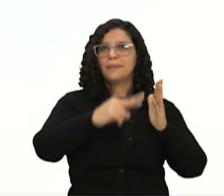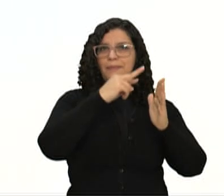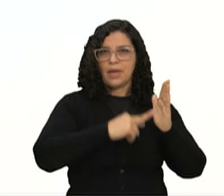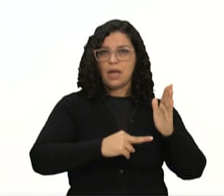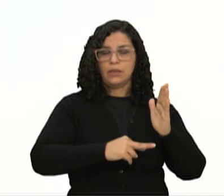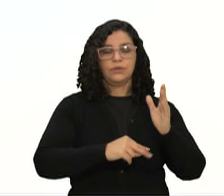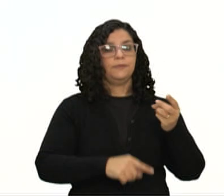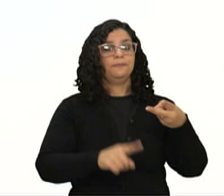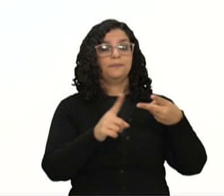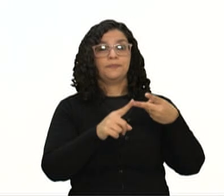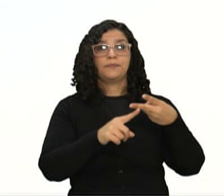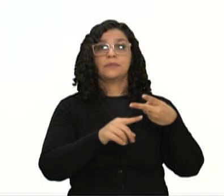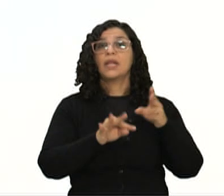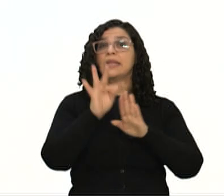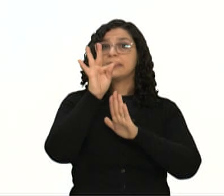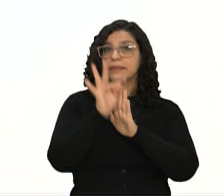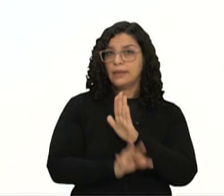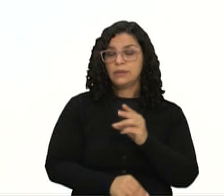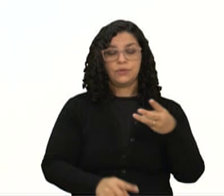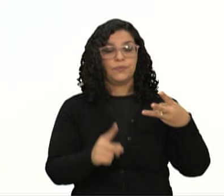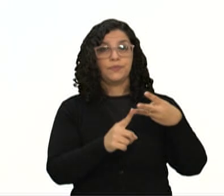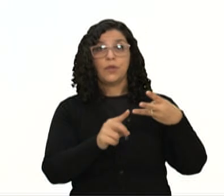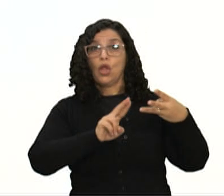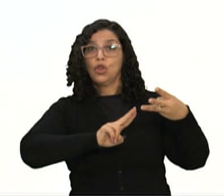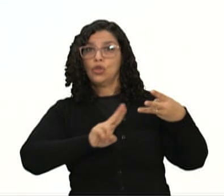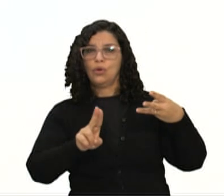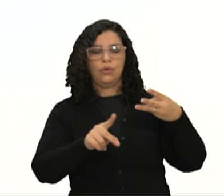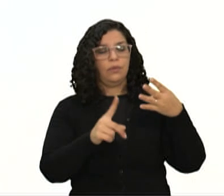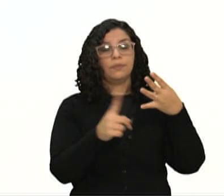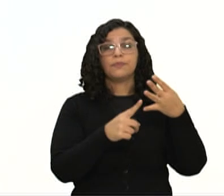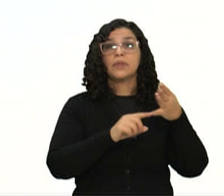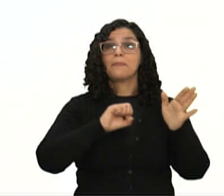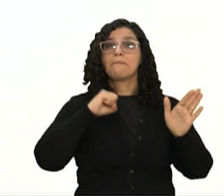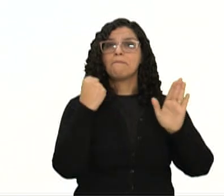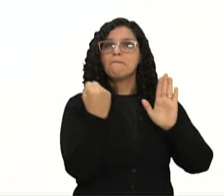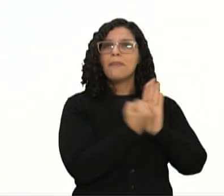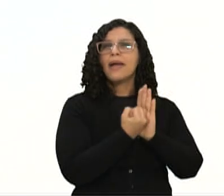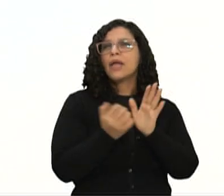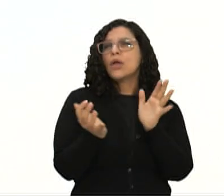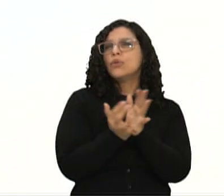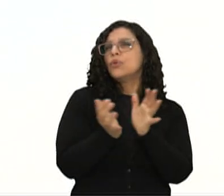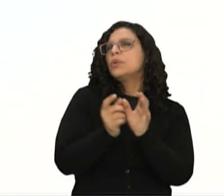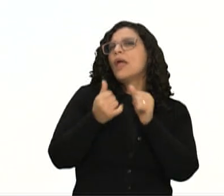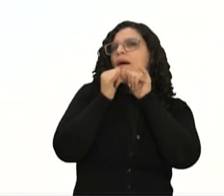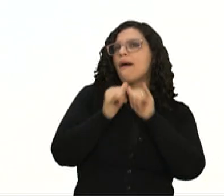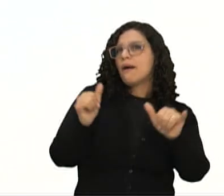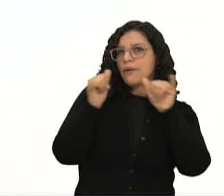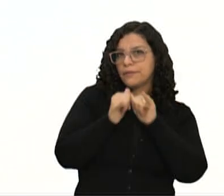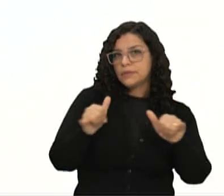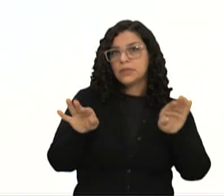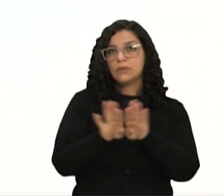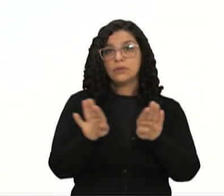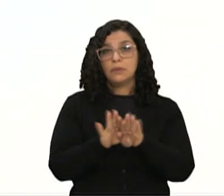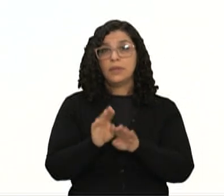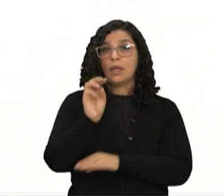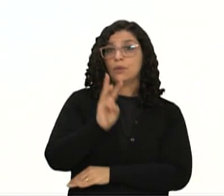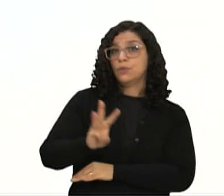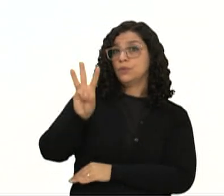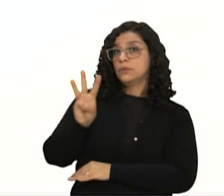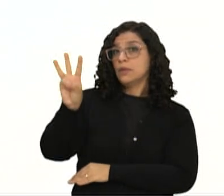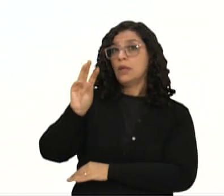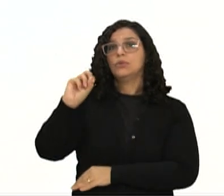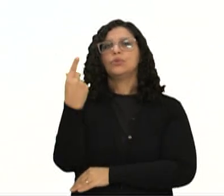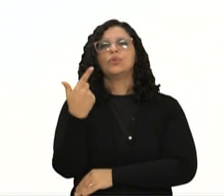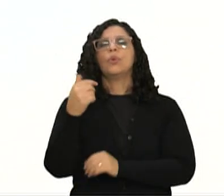textos, nomes ou logotipos da instituição responsável pela propaganda e site ou telefone para